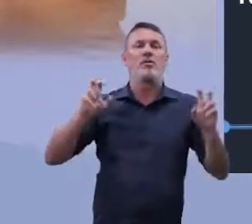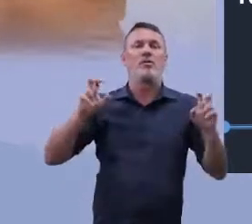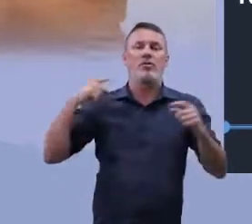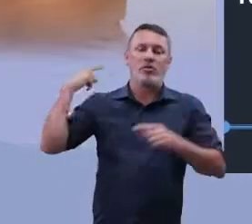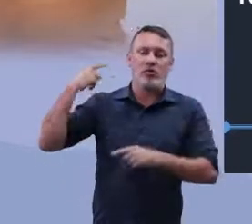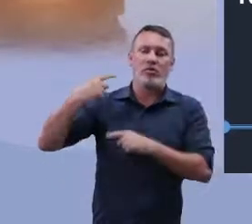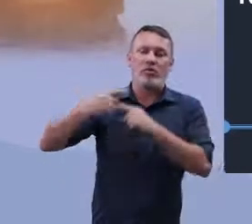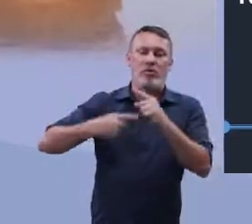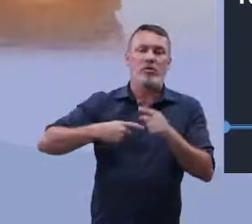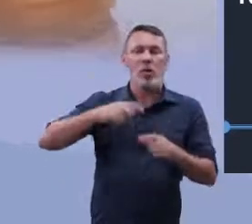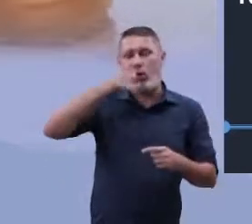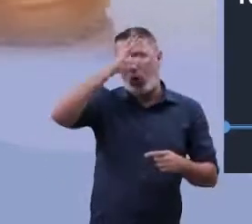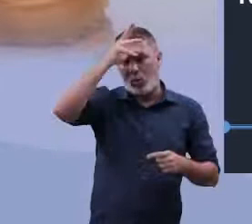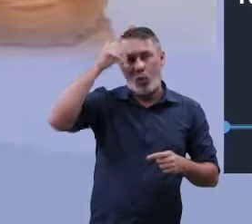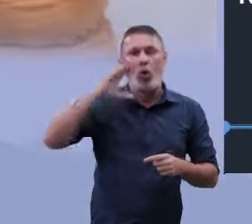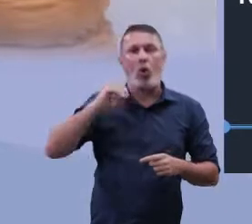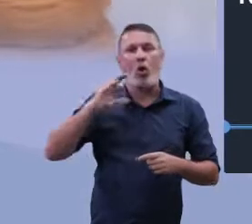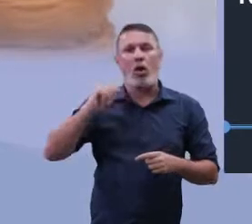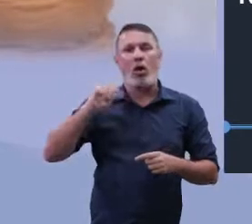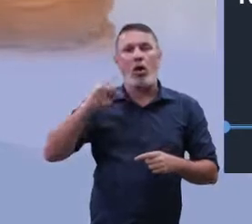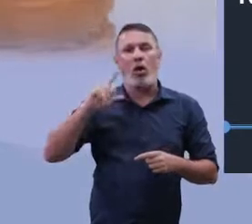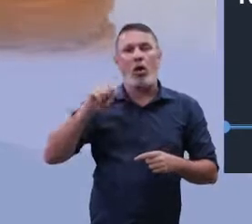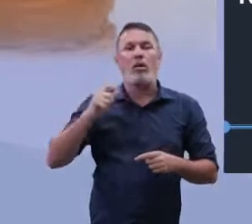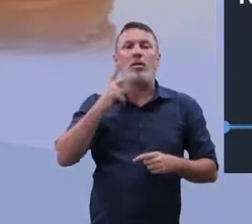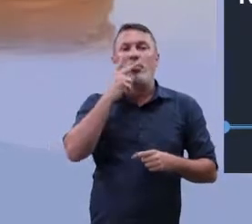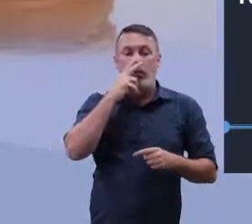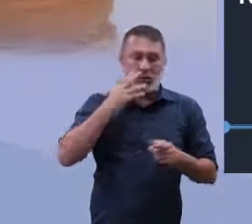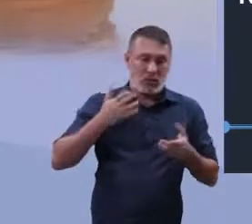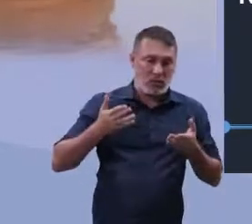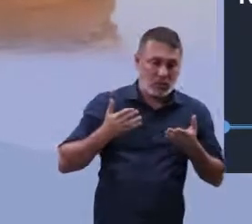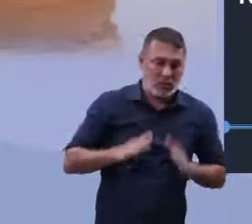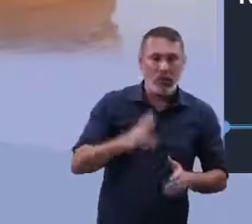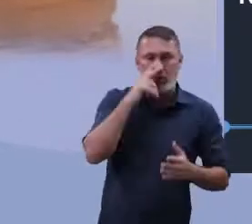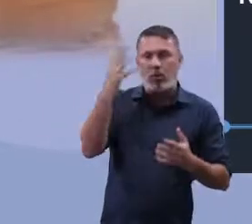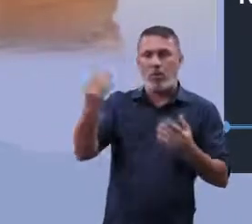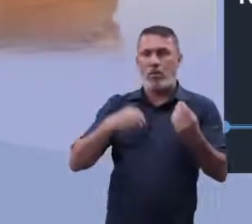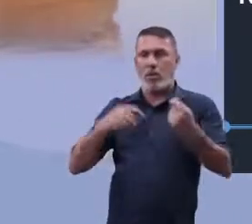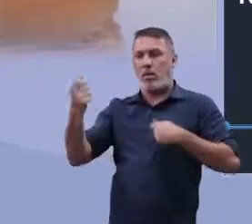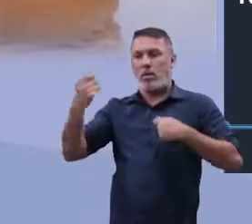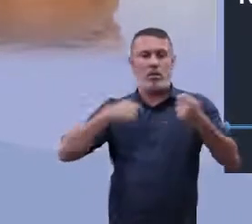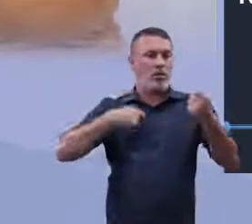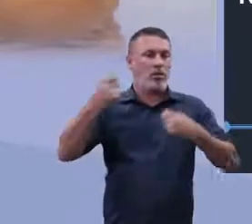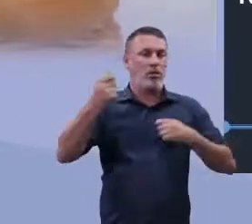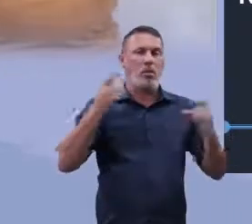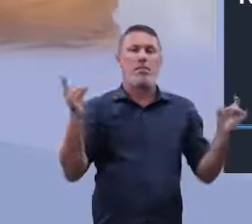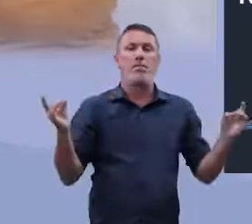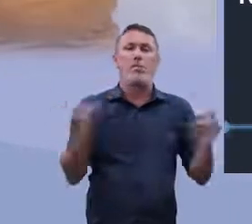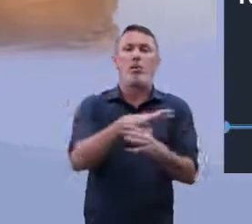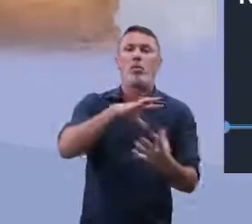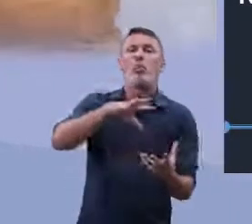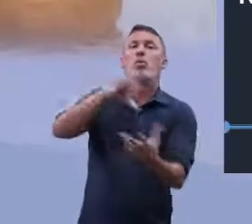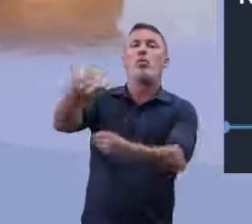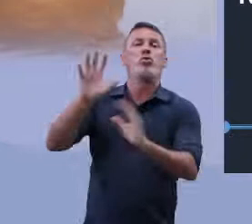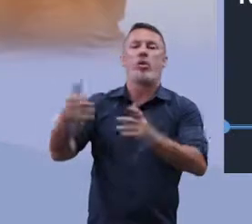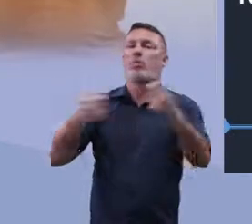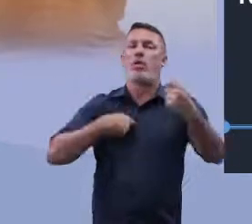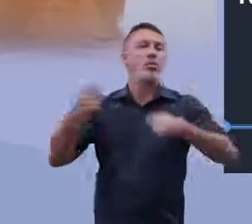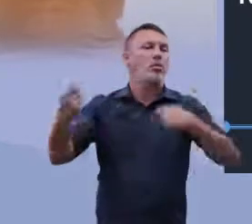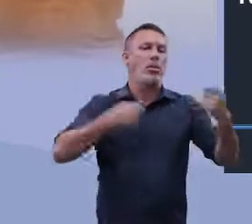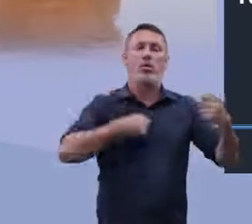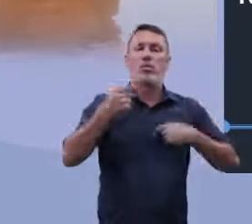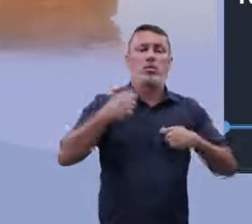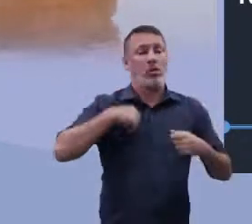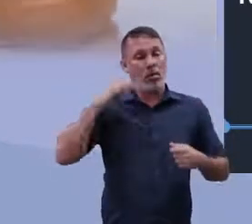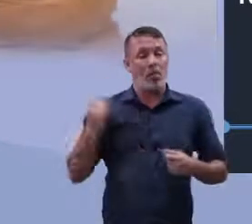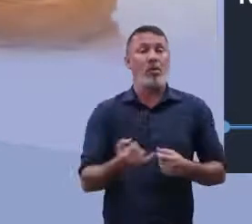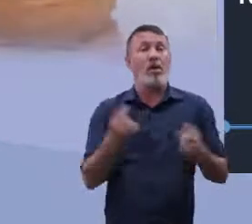Urbana, né? Quando nós nascemos, nós somos programados a receber de vocês, né? Que vão empurrando as coisas. Então,